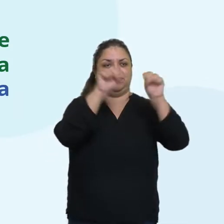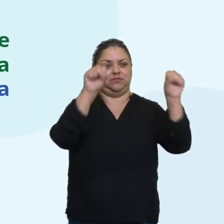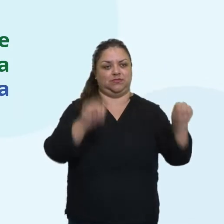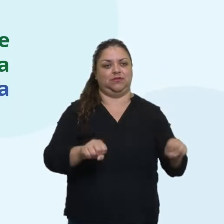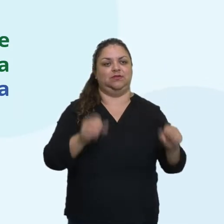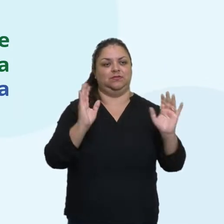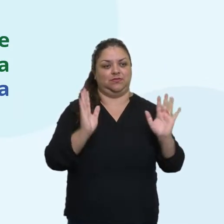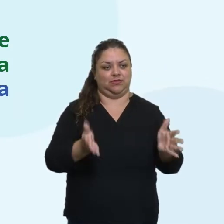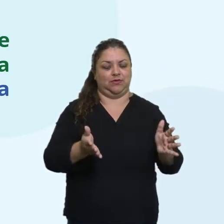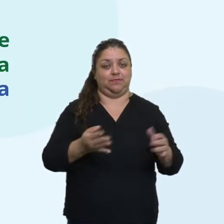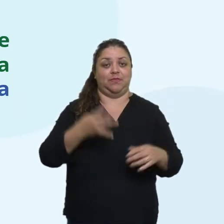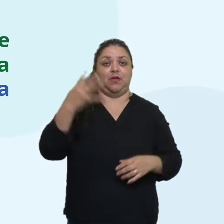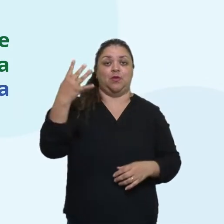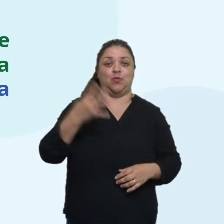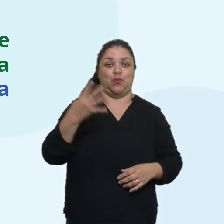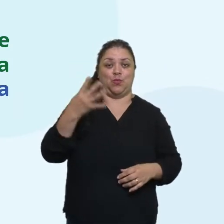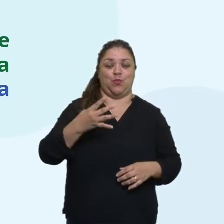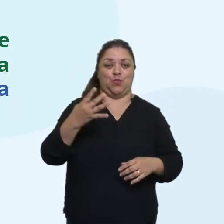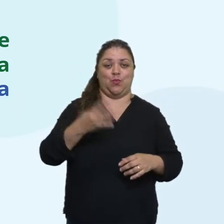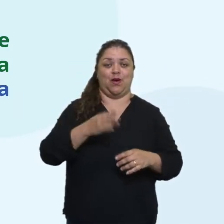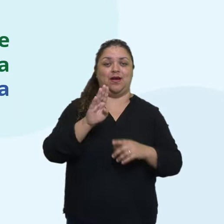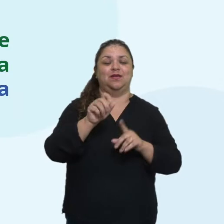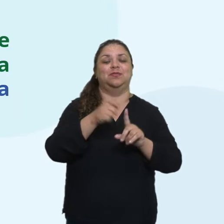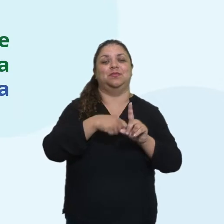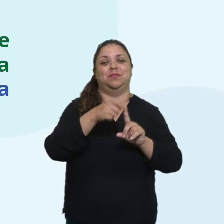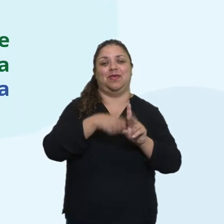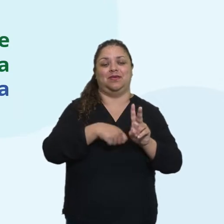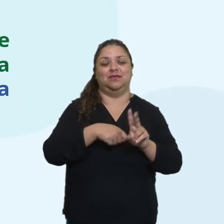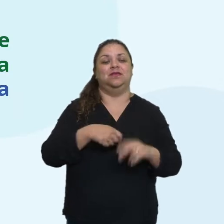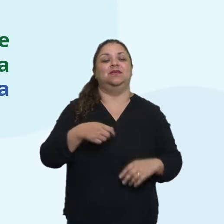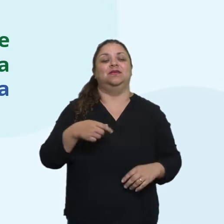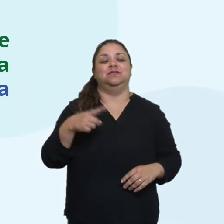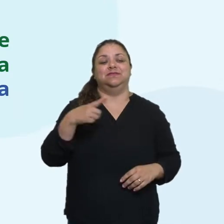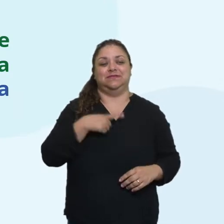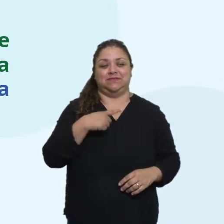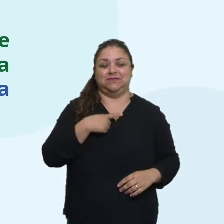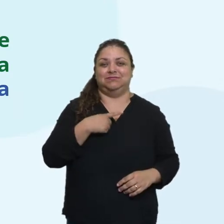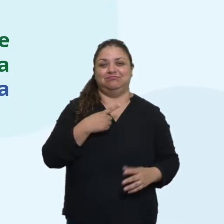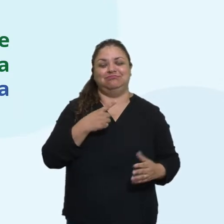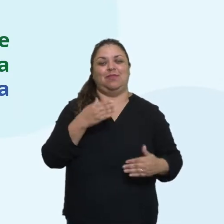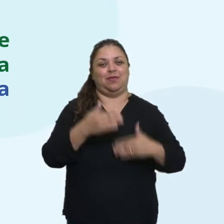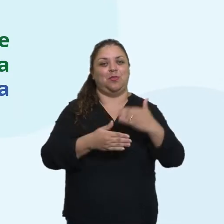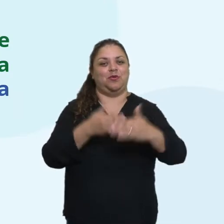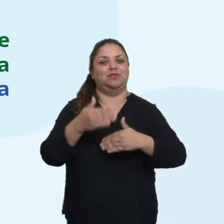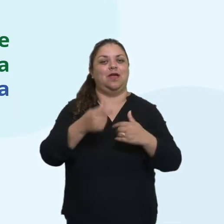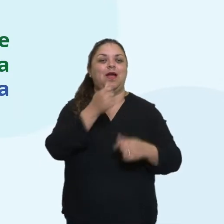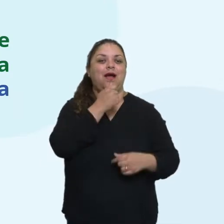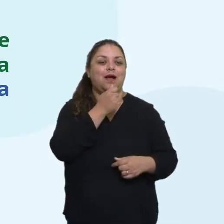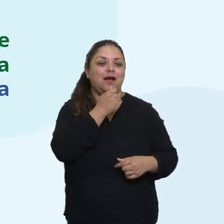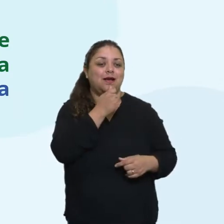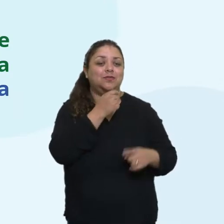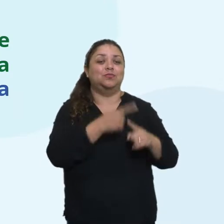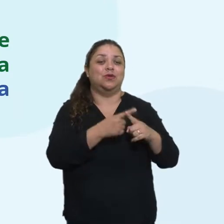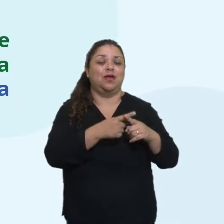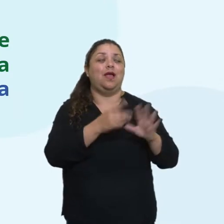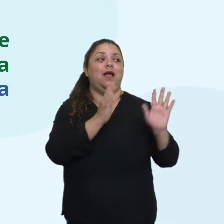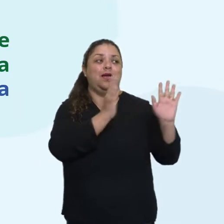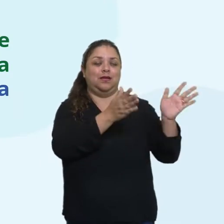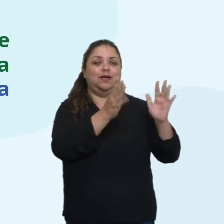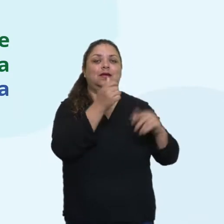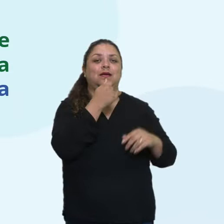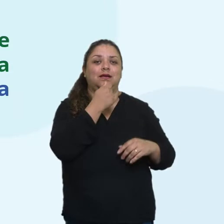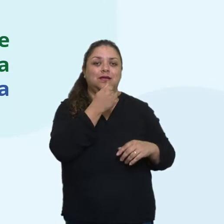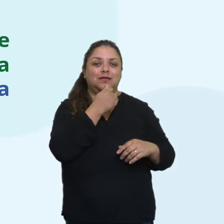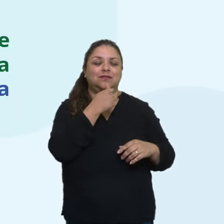bimestre ainda né está em processo de lançamento e porque eu ocorre isso ainda temos estudantes